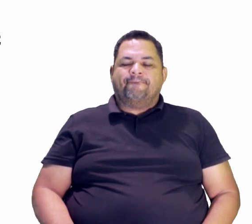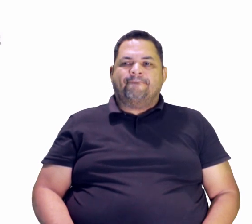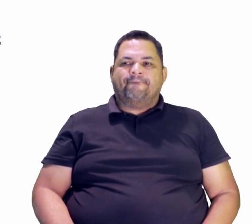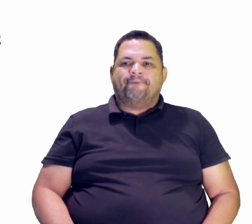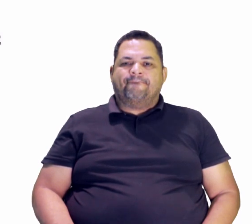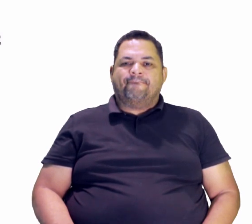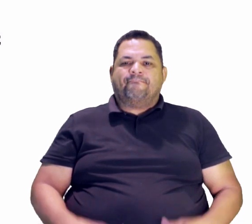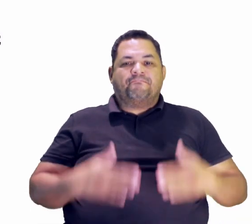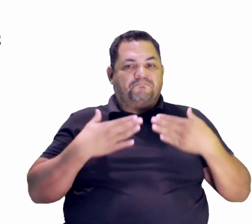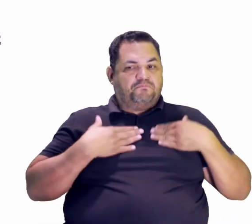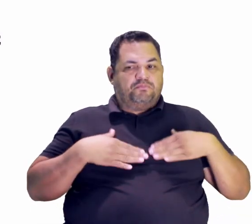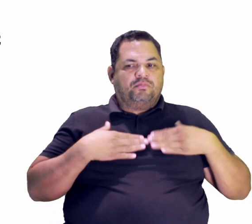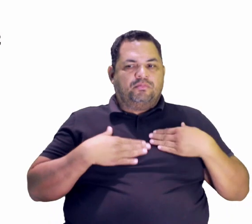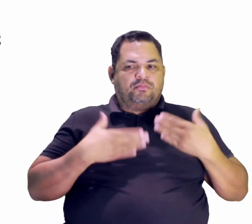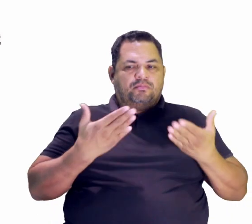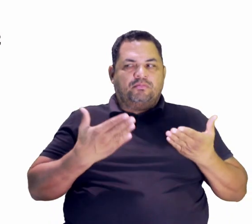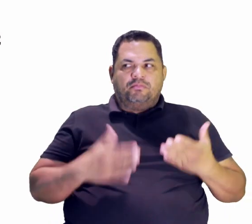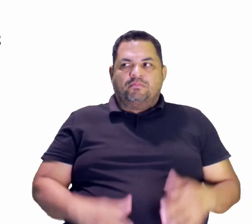Tranquilo?